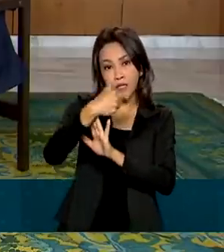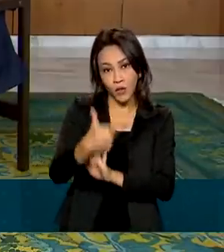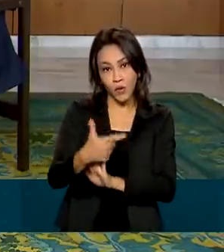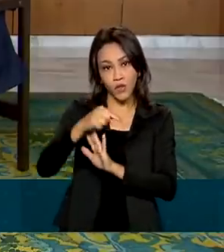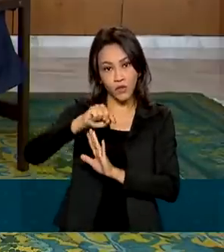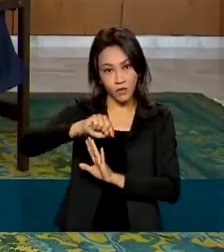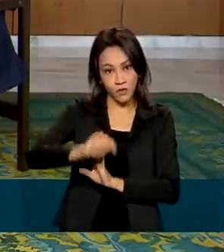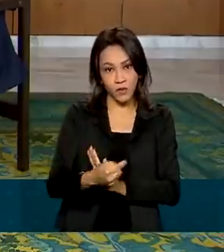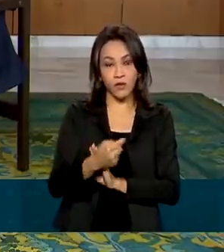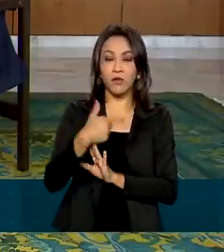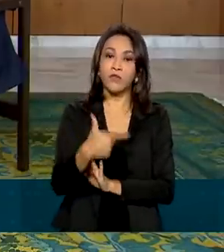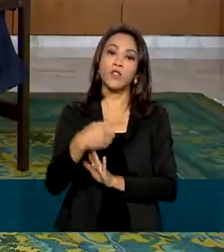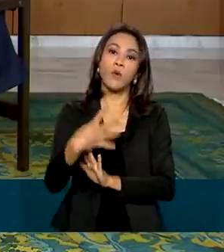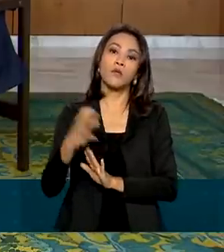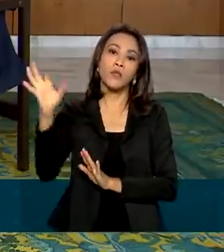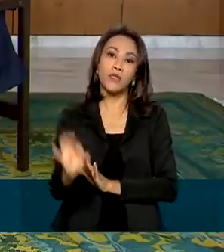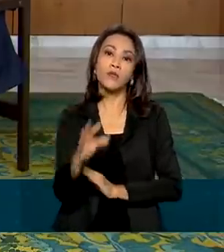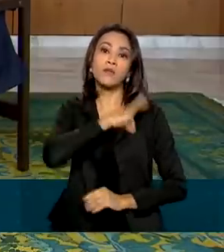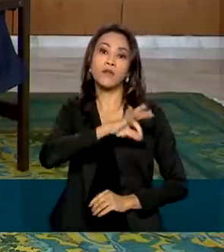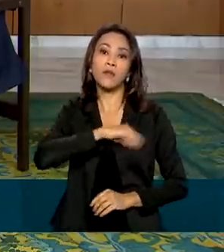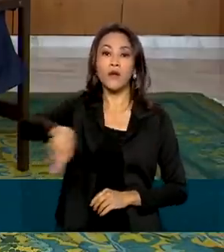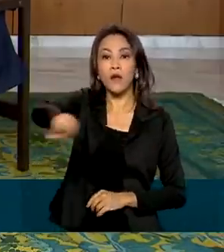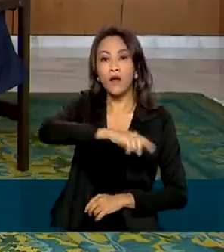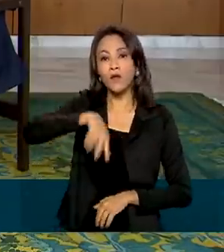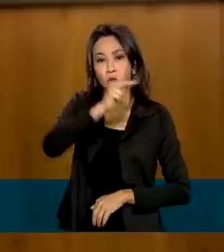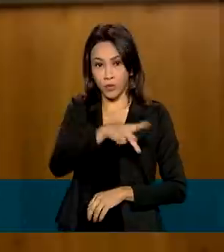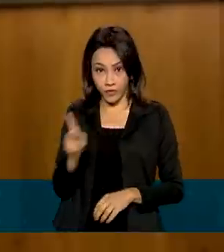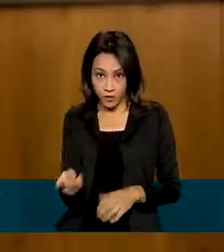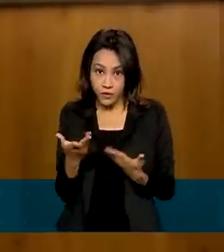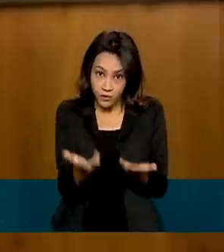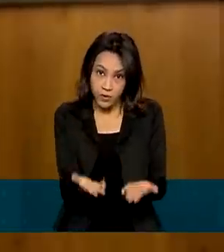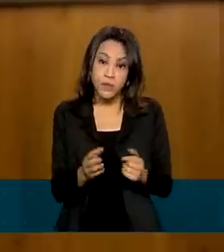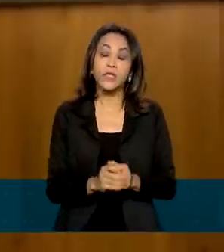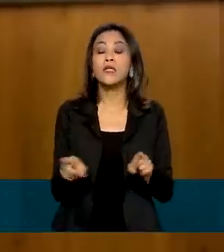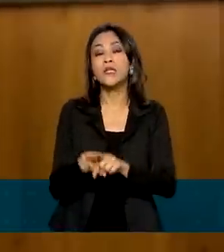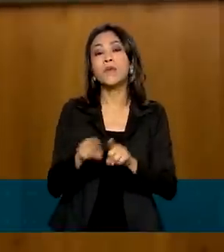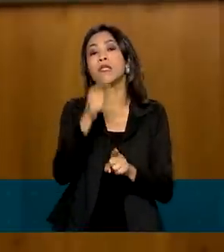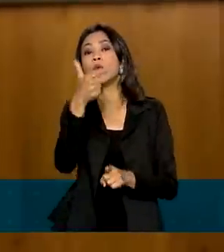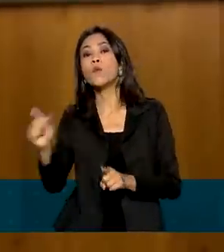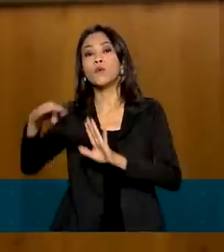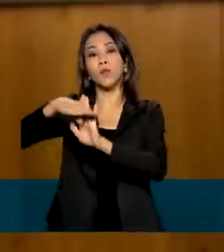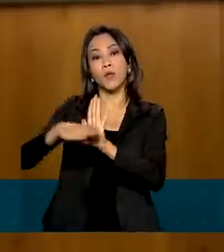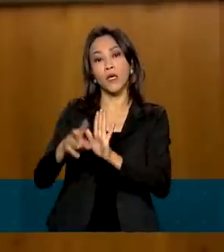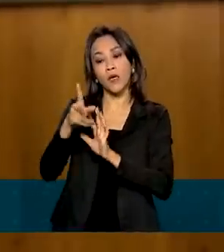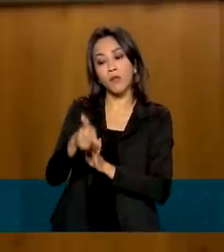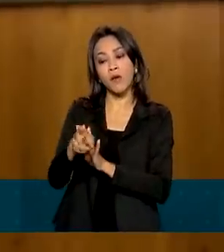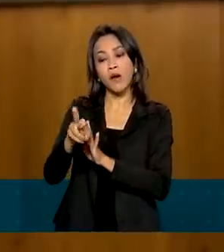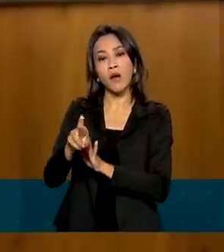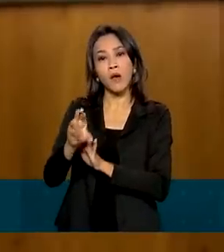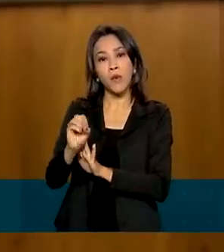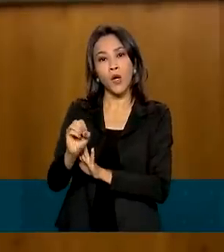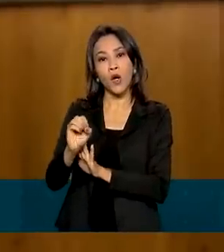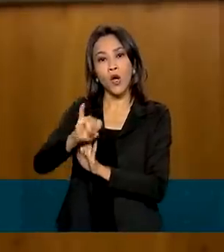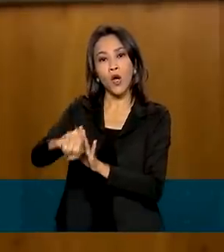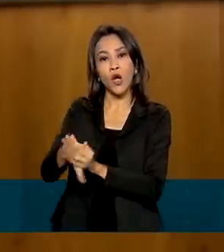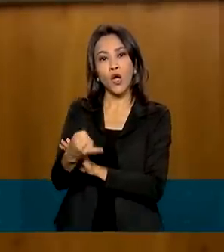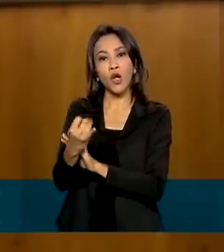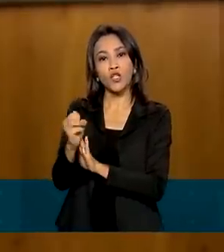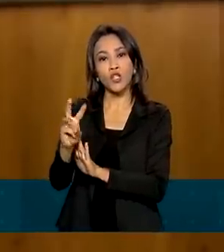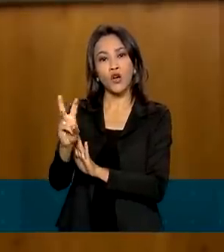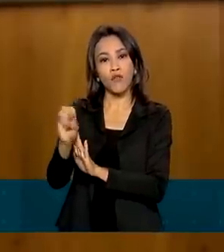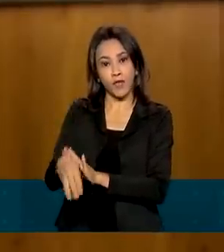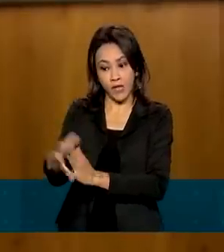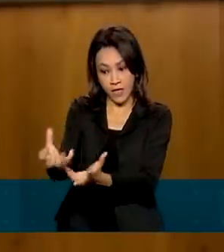32,24% o piso dos professores da educação básica da rede pública. Além disso, tem também o ProJovem, que esse ano agora deve receber 27